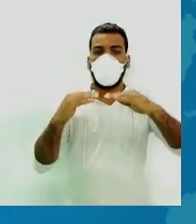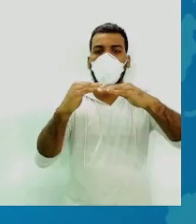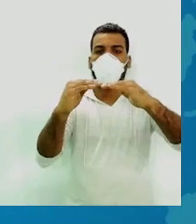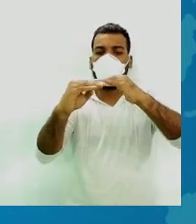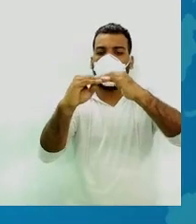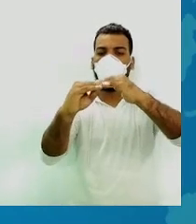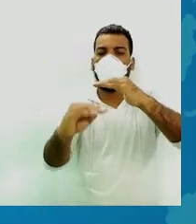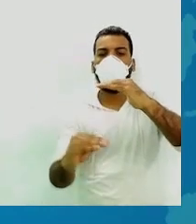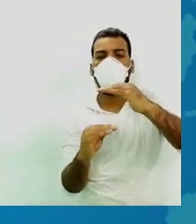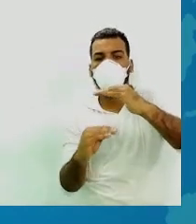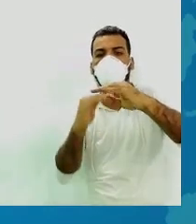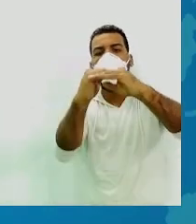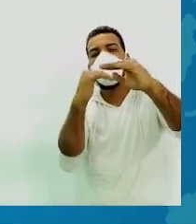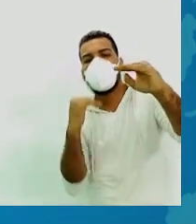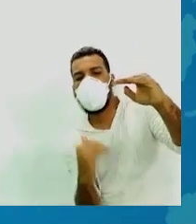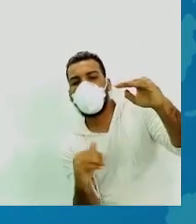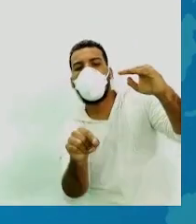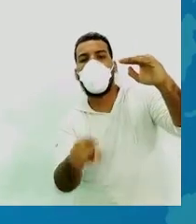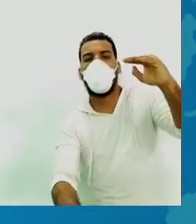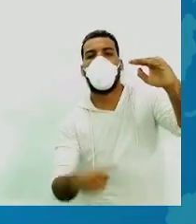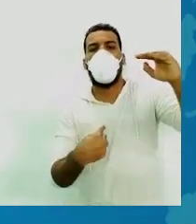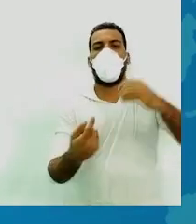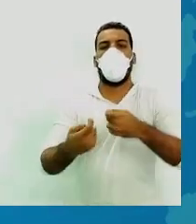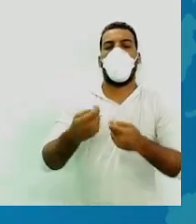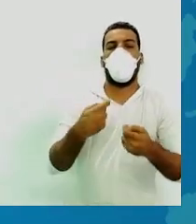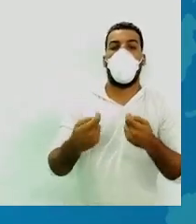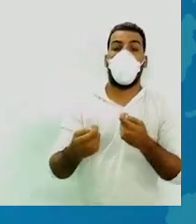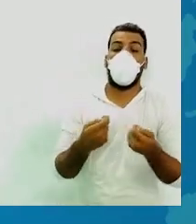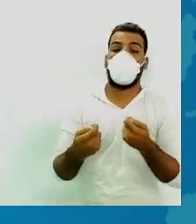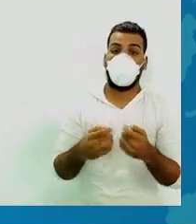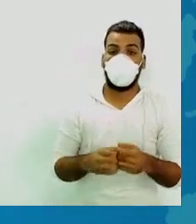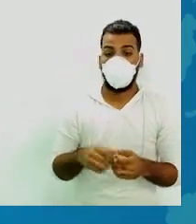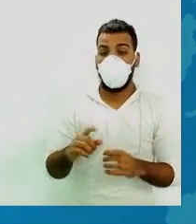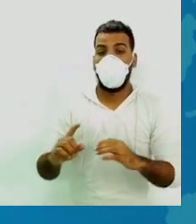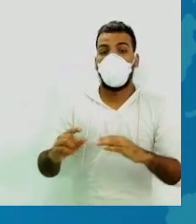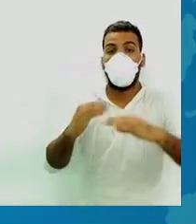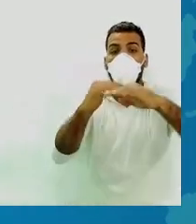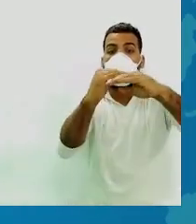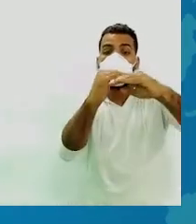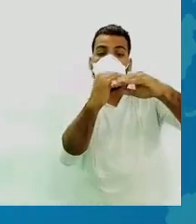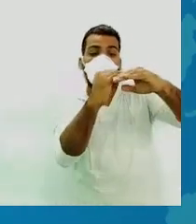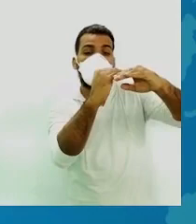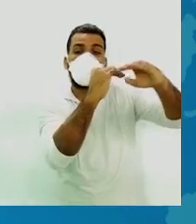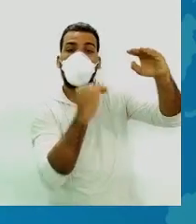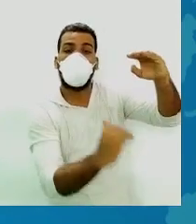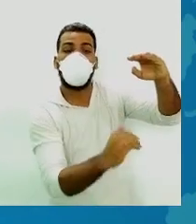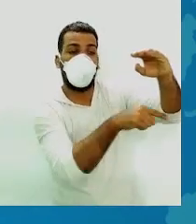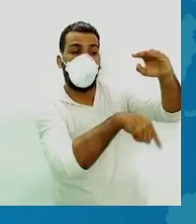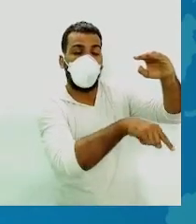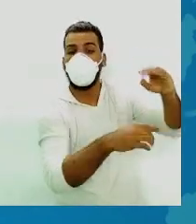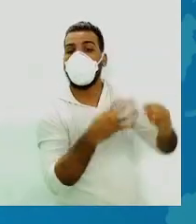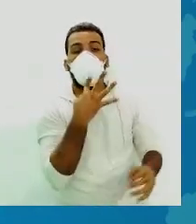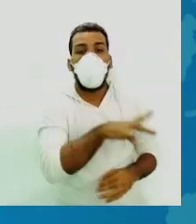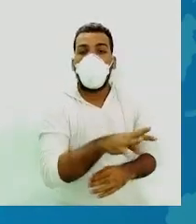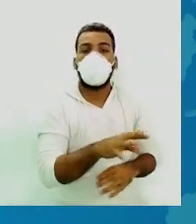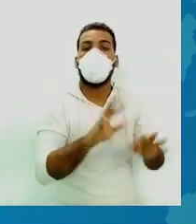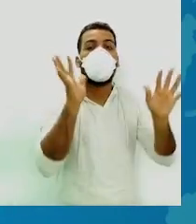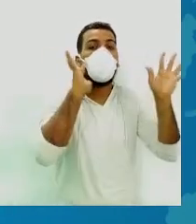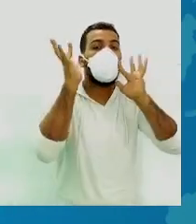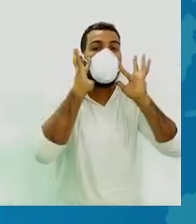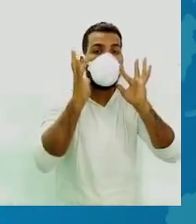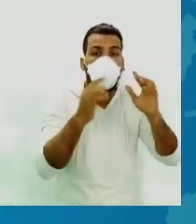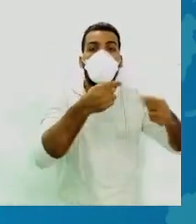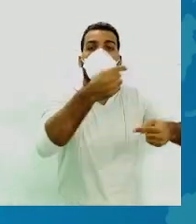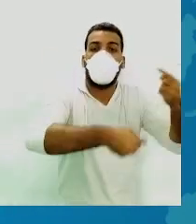na visão de Platão? O inferior é aquele que não sabe o que é a filosofia política,